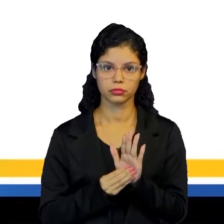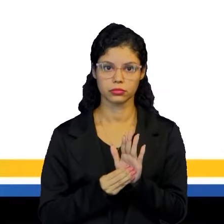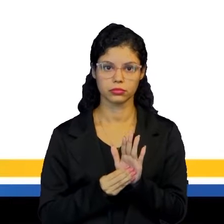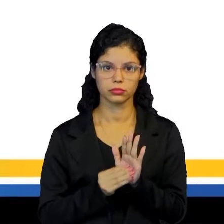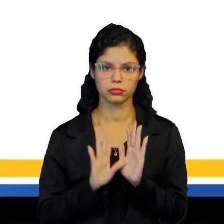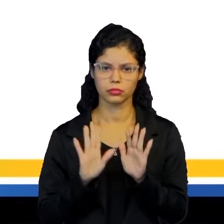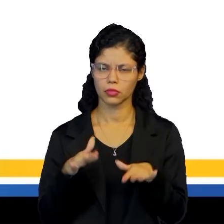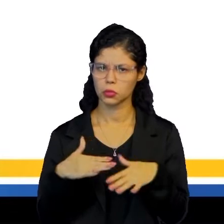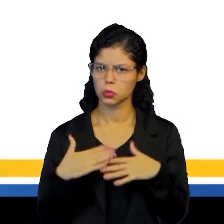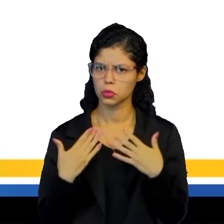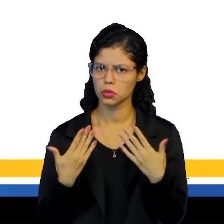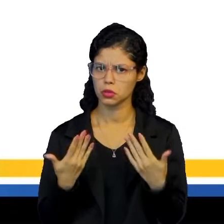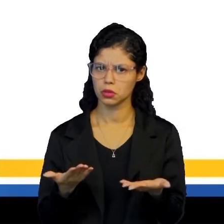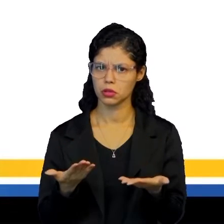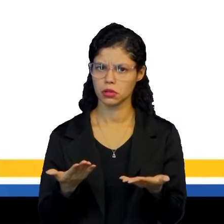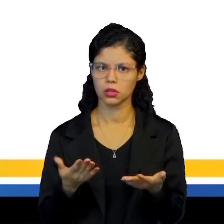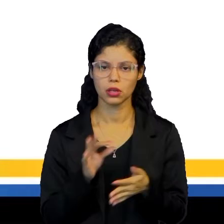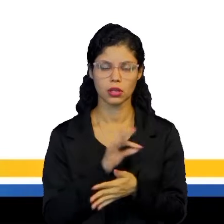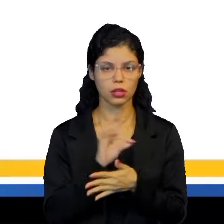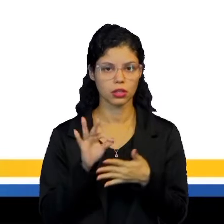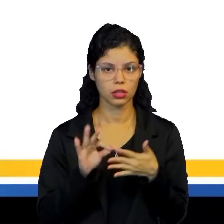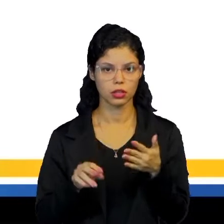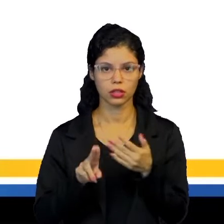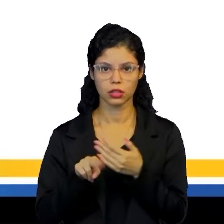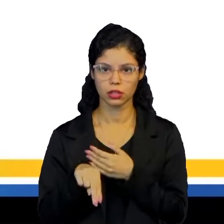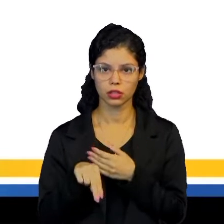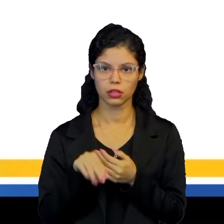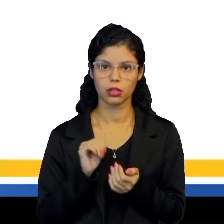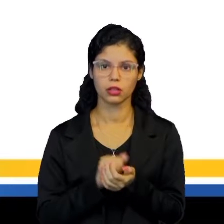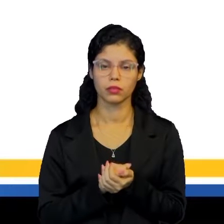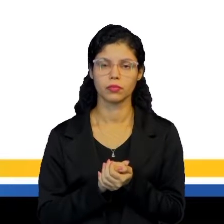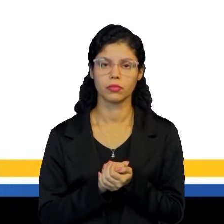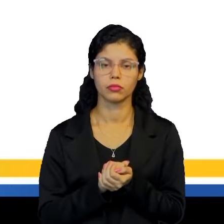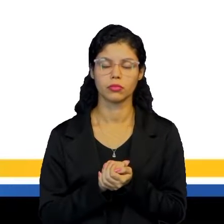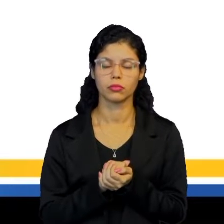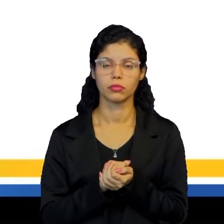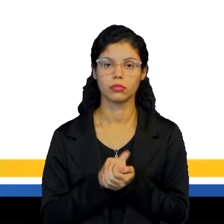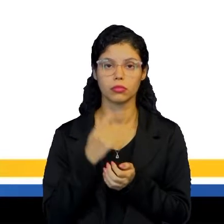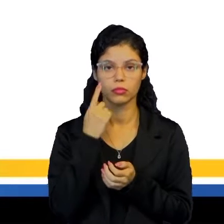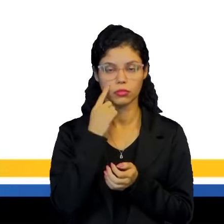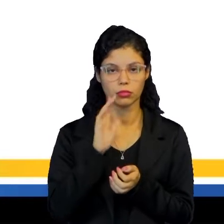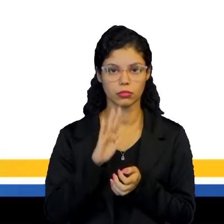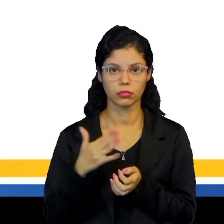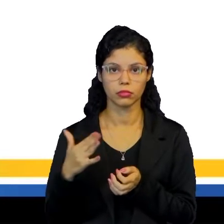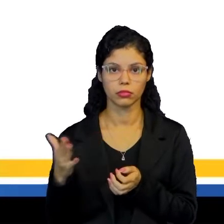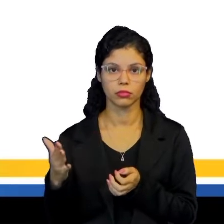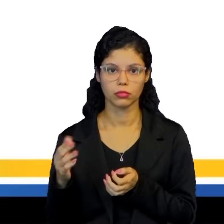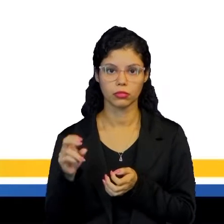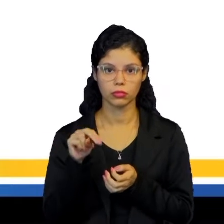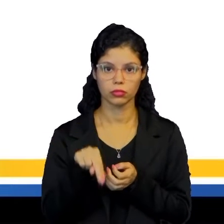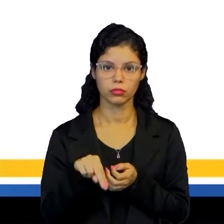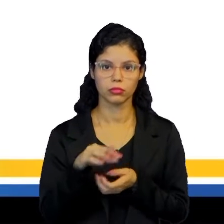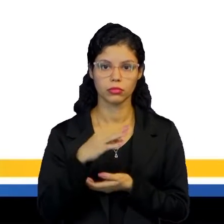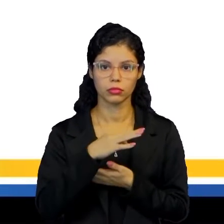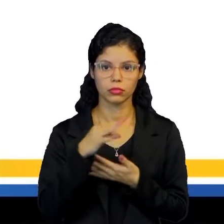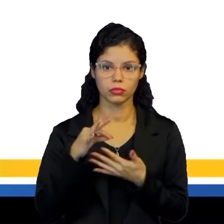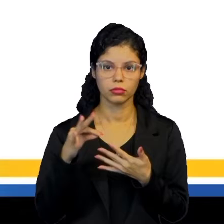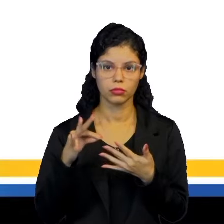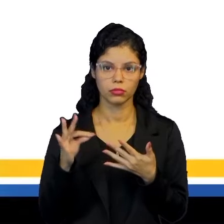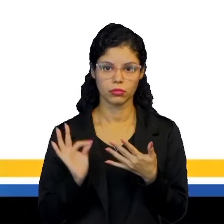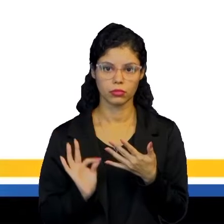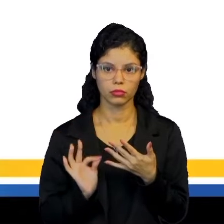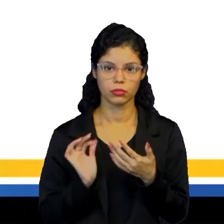finita, qualquer, com N elementos, então observe aí, quando ele fala desse N